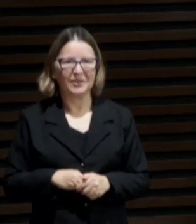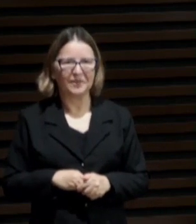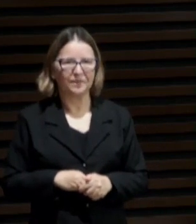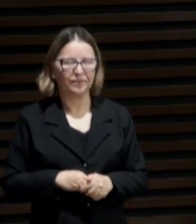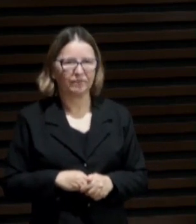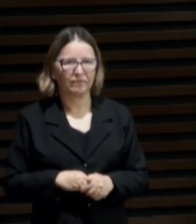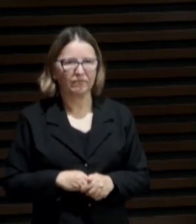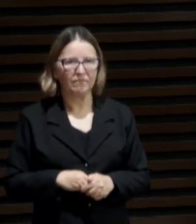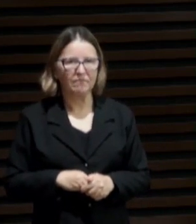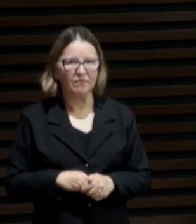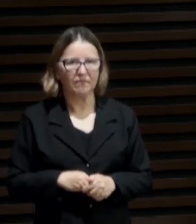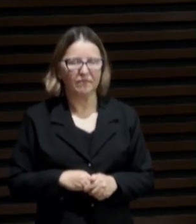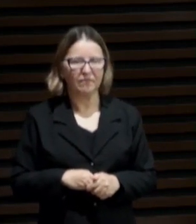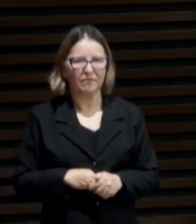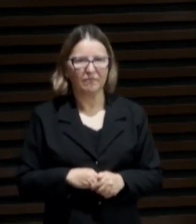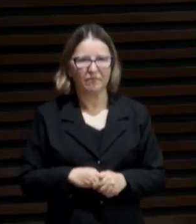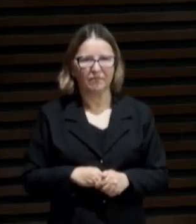Não é por outra coisa.